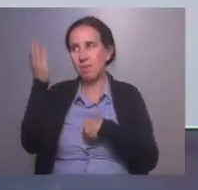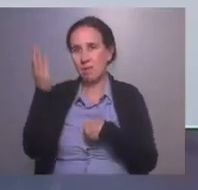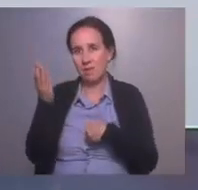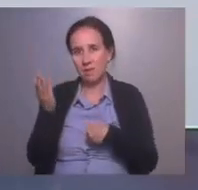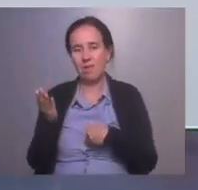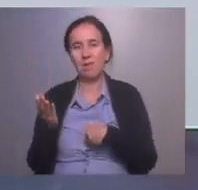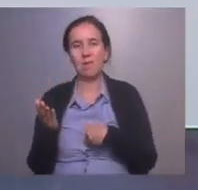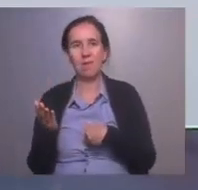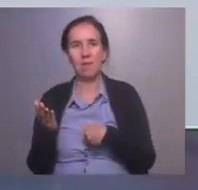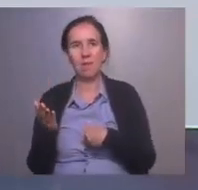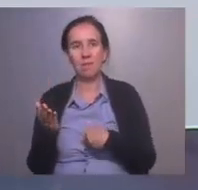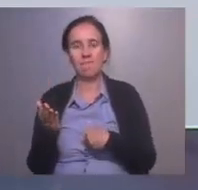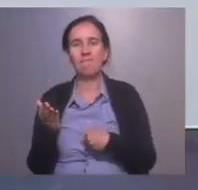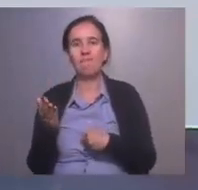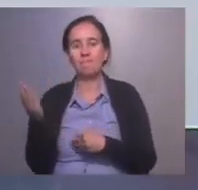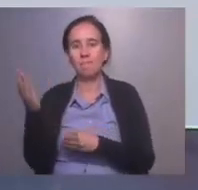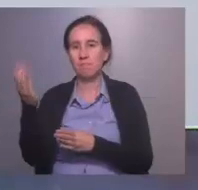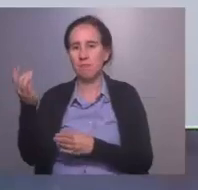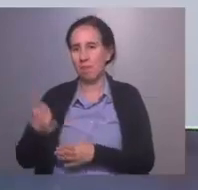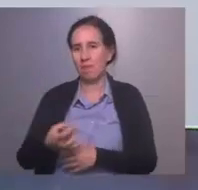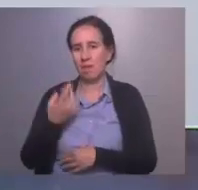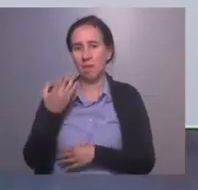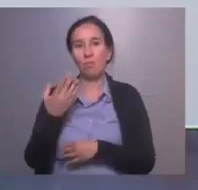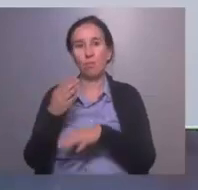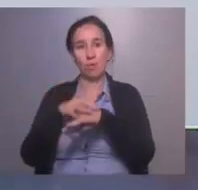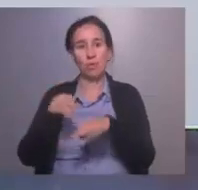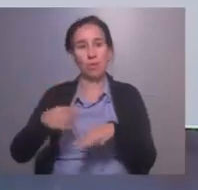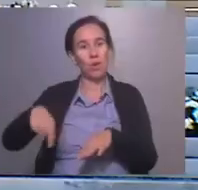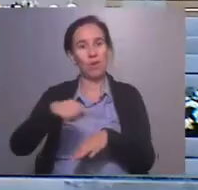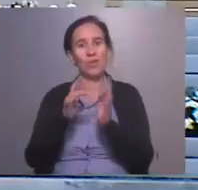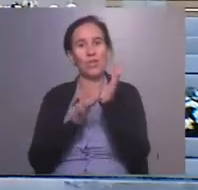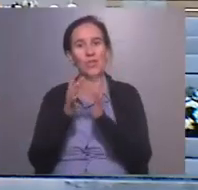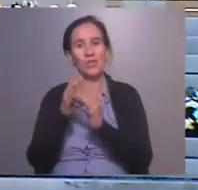súplicas e concedei que pela nossa fé em Cristo